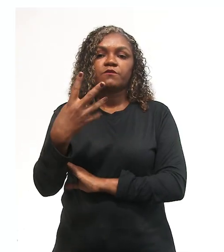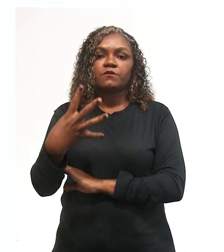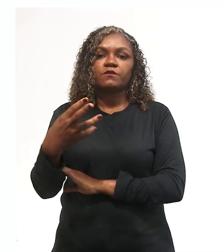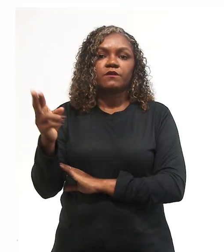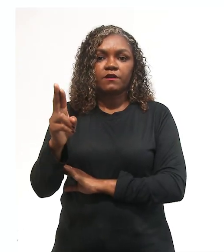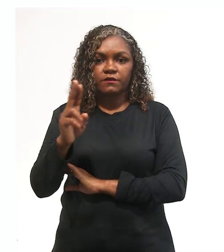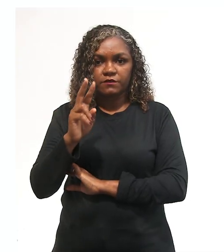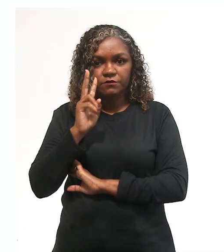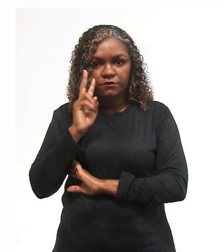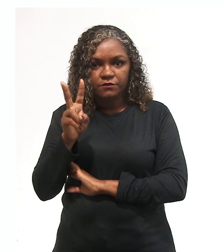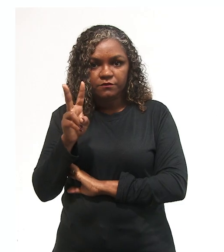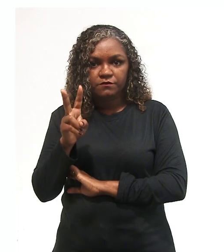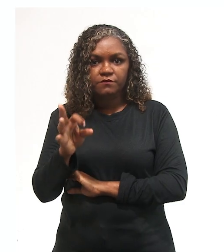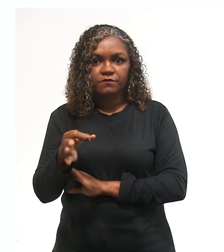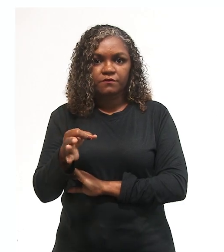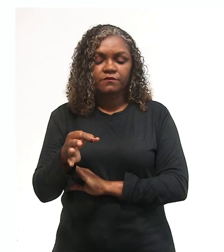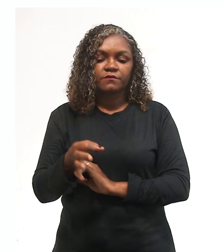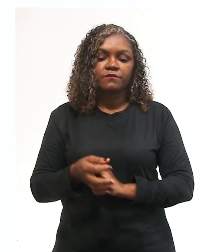Tá?